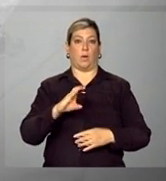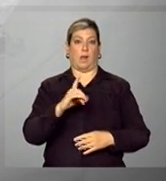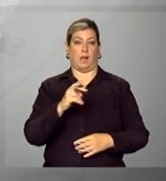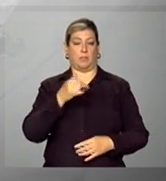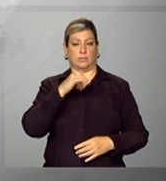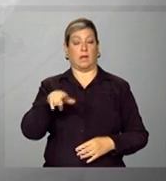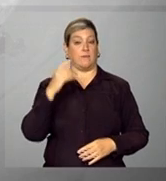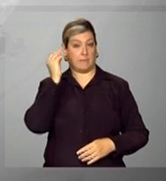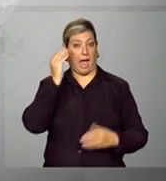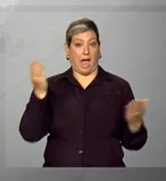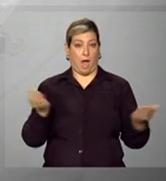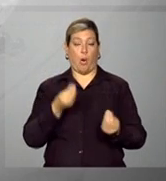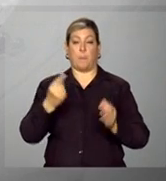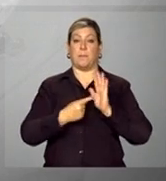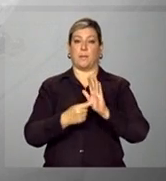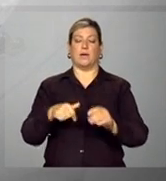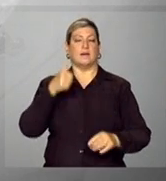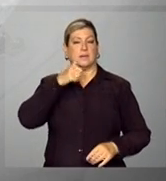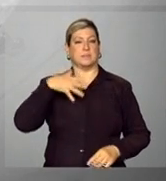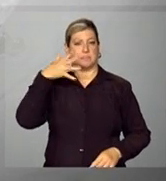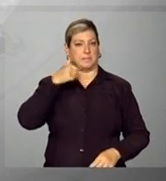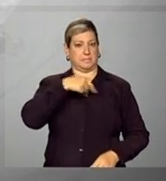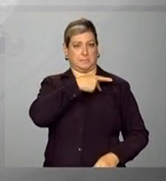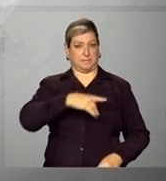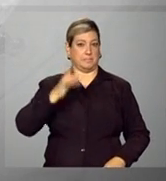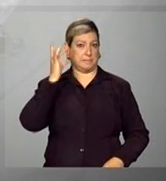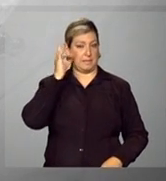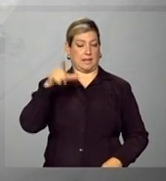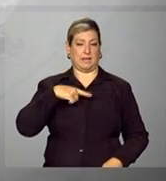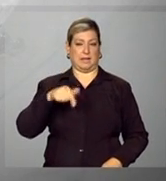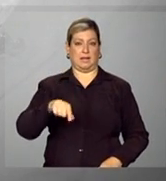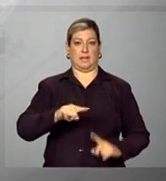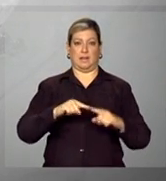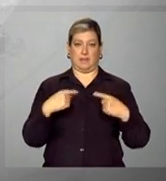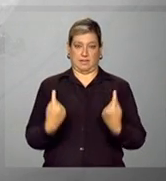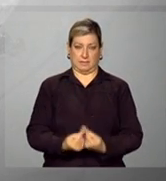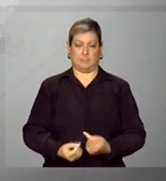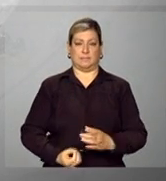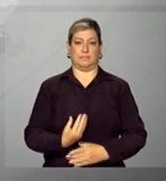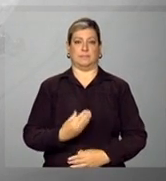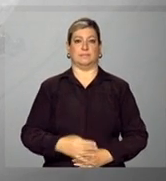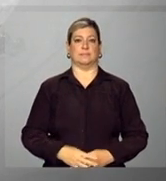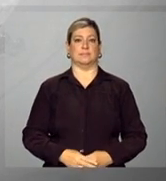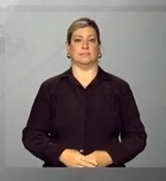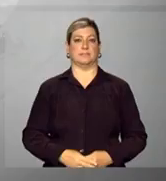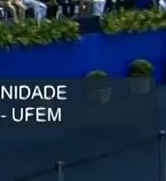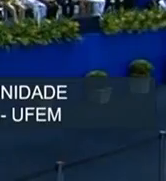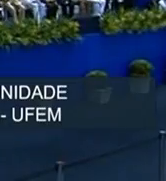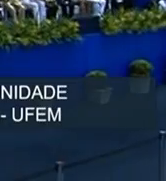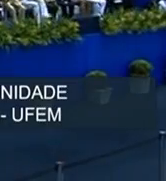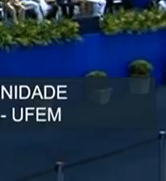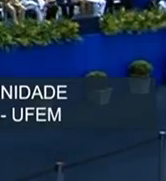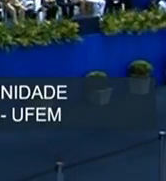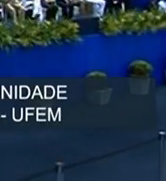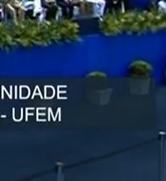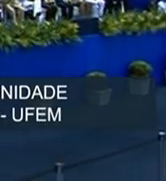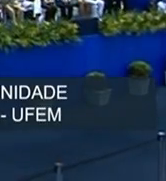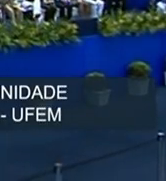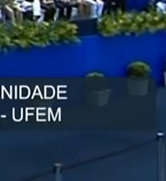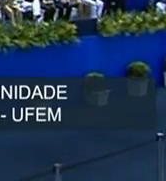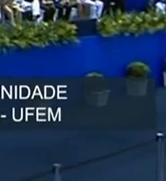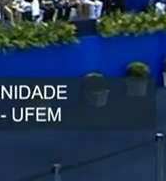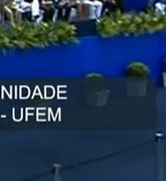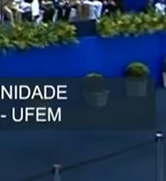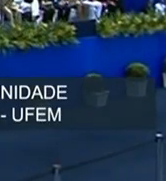Assista agora a reapresentação do discurso da presidenta Dilma Rousseff durante a inauguração. Palavras da